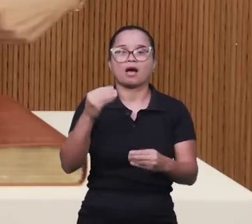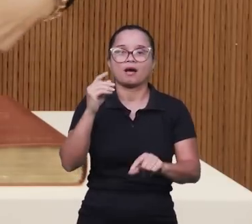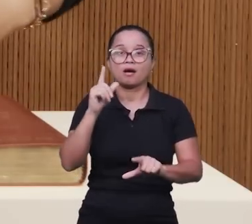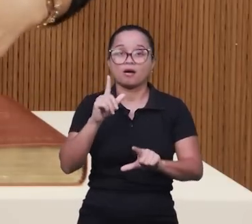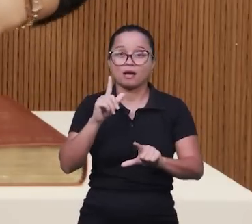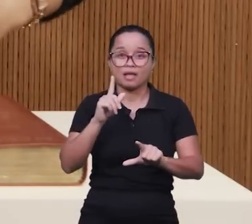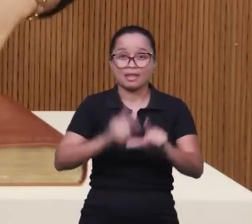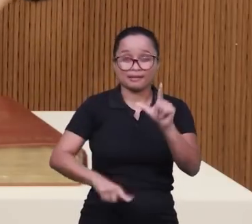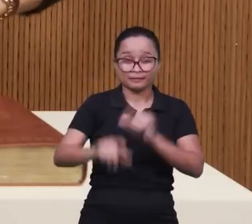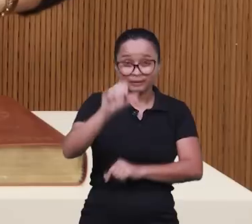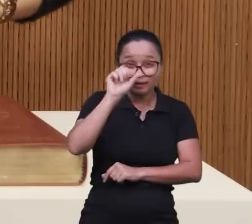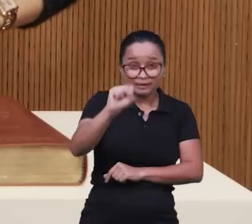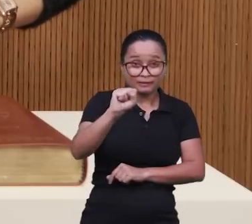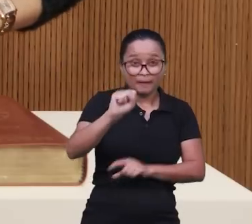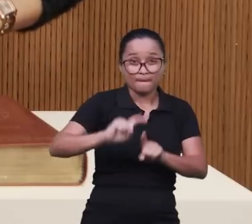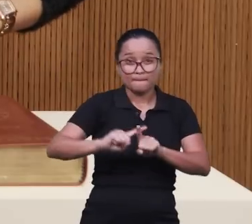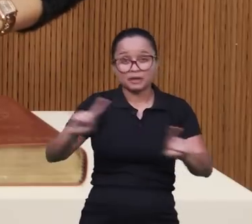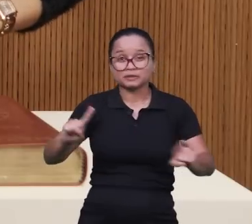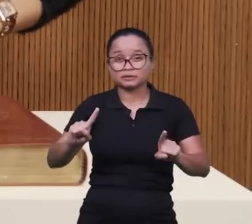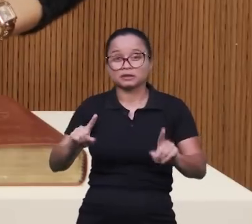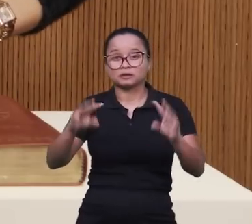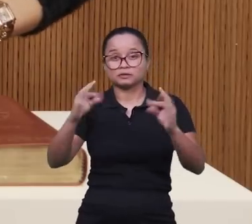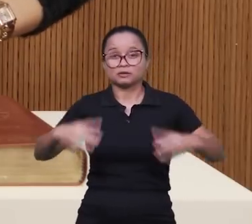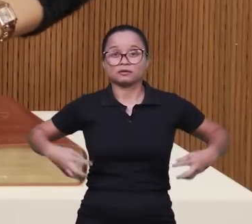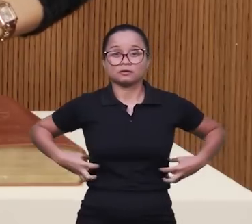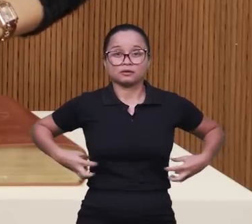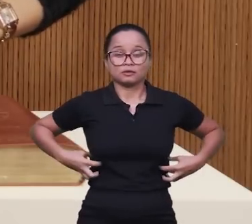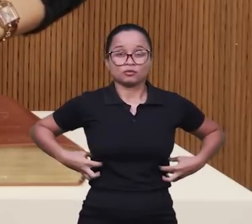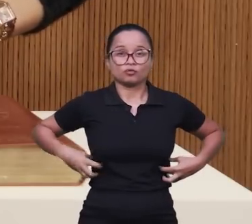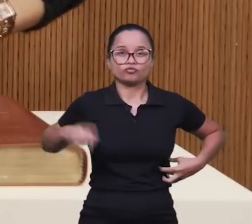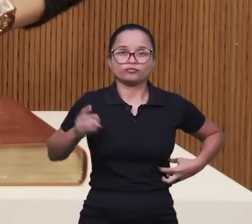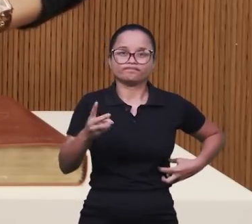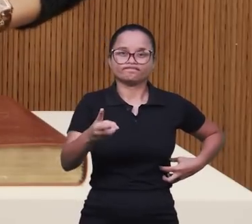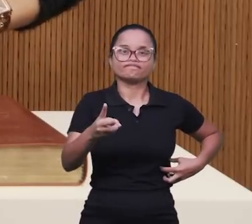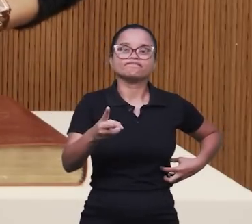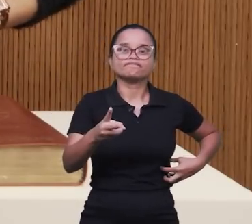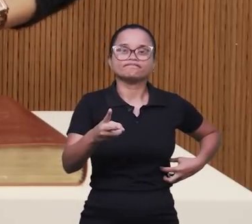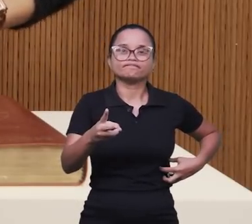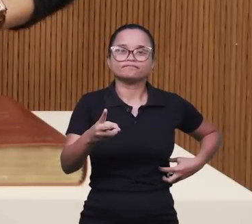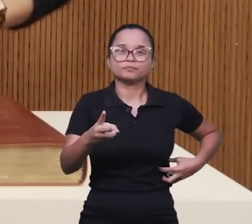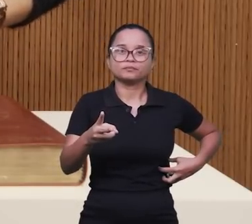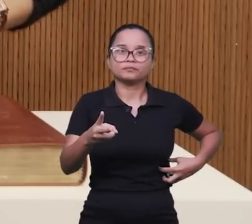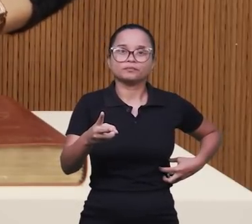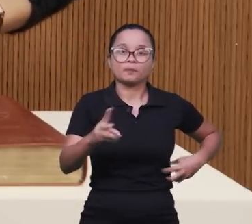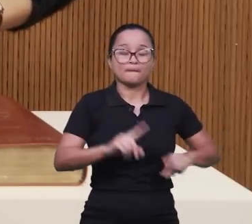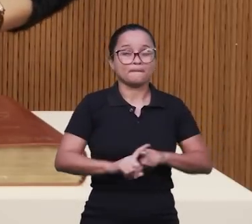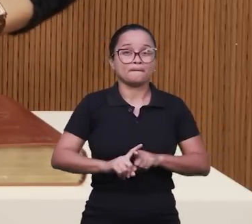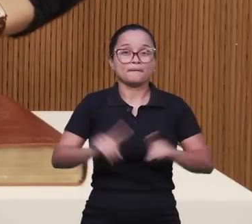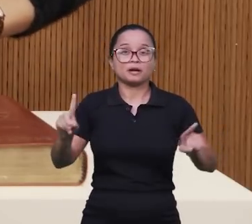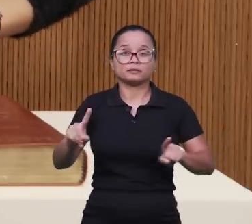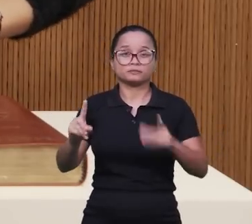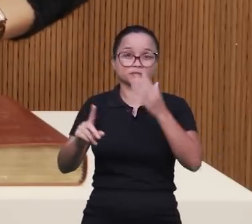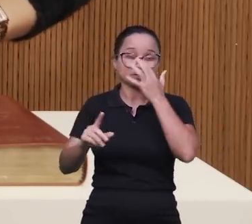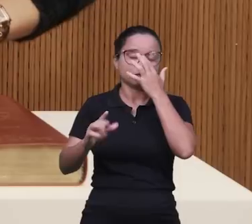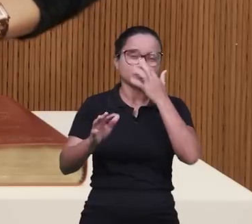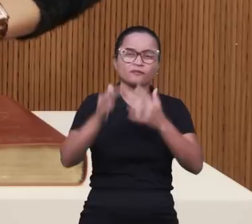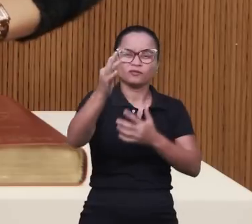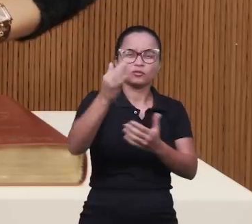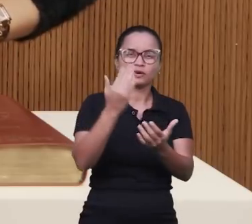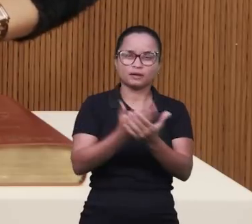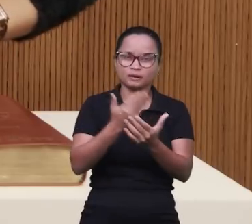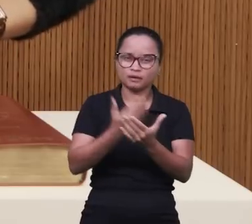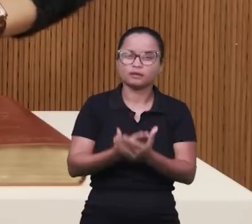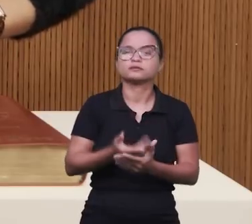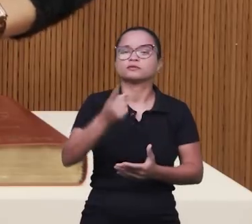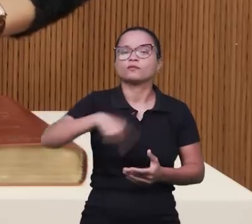S, mas eu não desmontei essa estrutura intercostal muscular. Mais para frente nas nossas